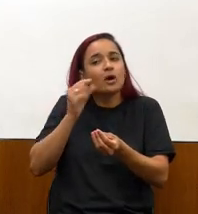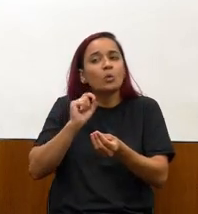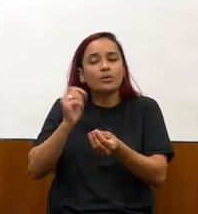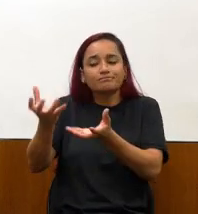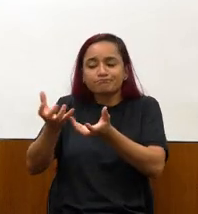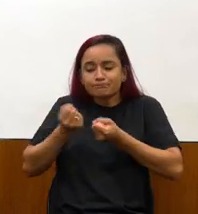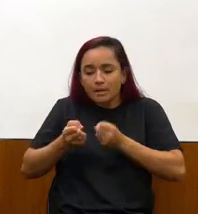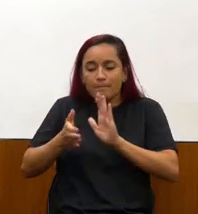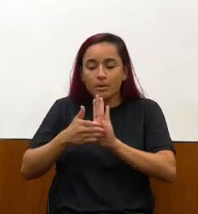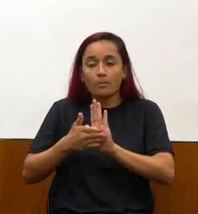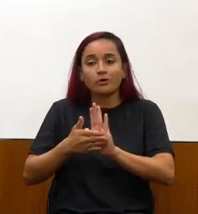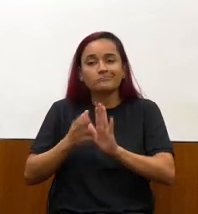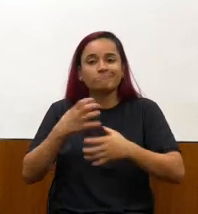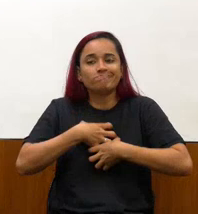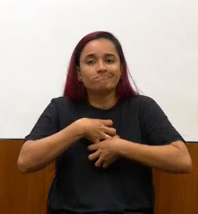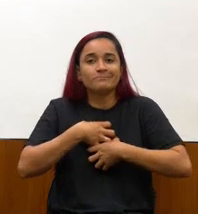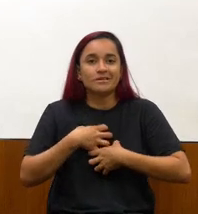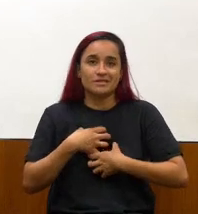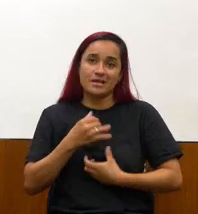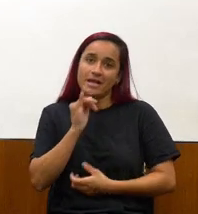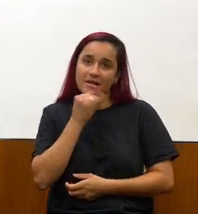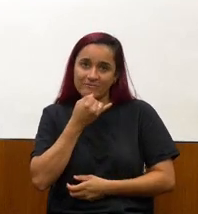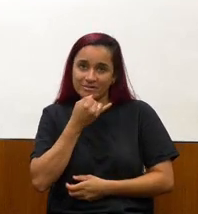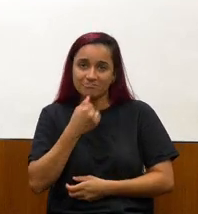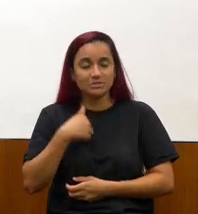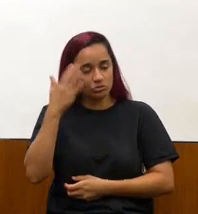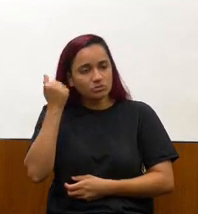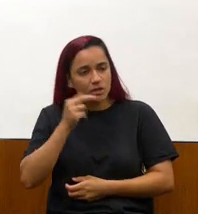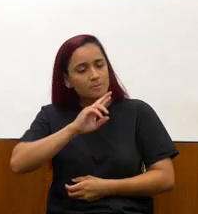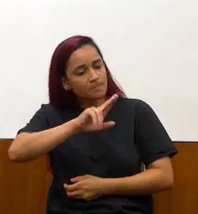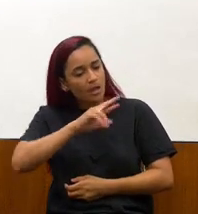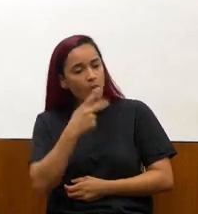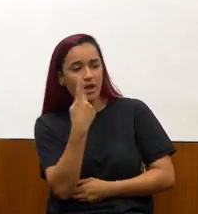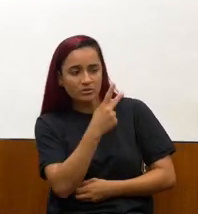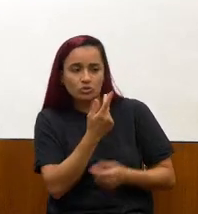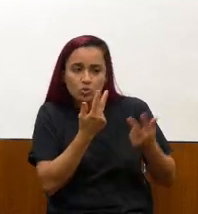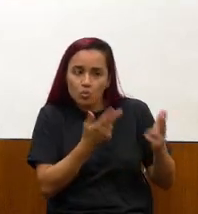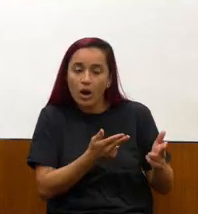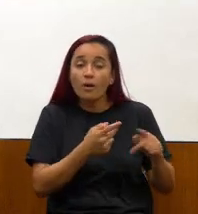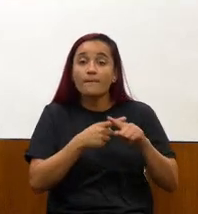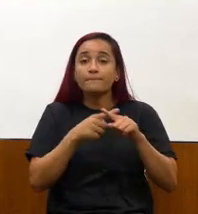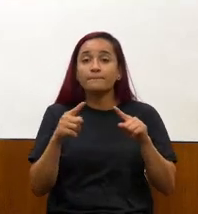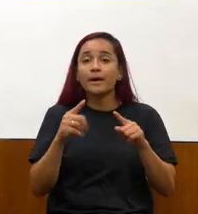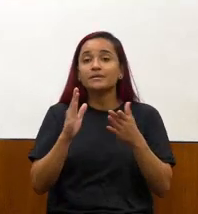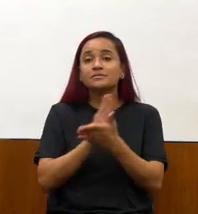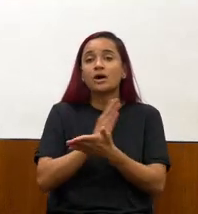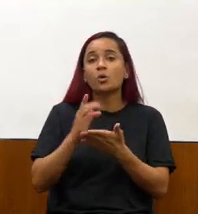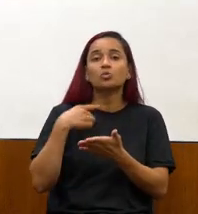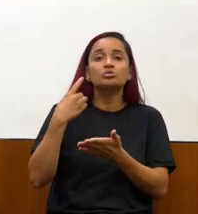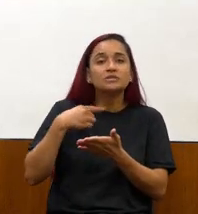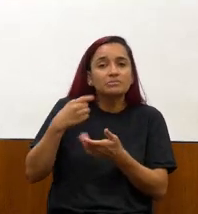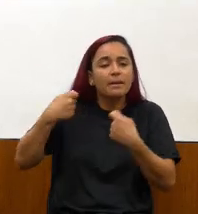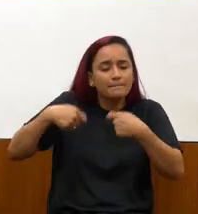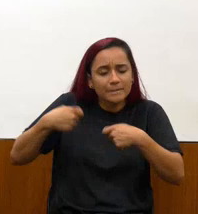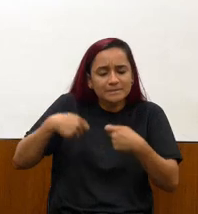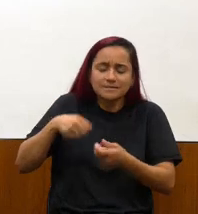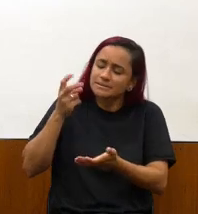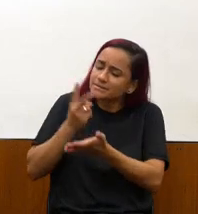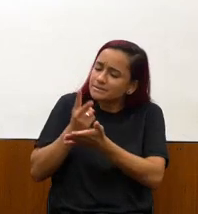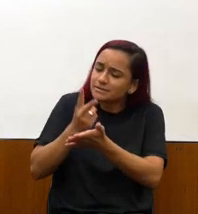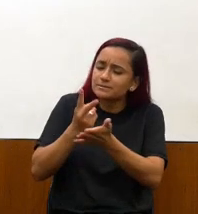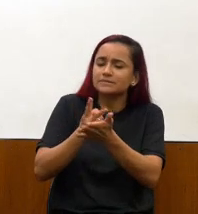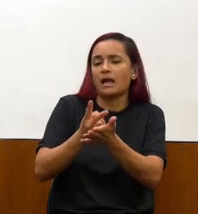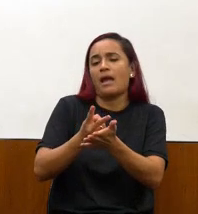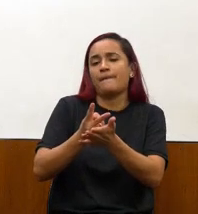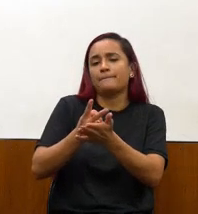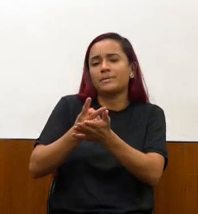e felizmente, deputado, falo que isso não é o seu caso, deputados que precisam certamente constantemente ser sensibilizados.